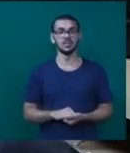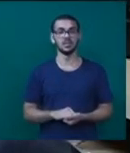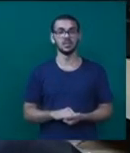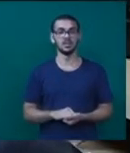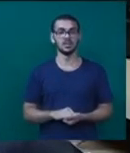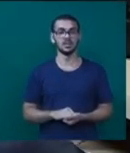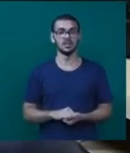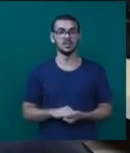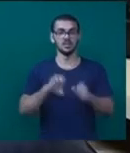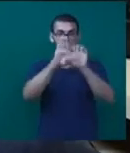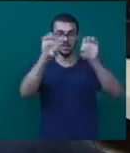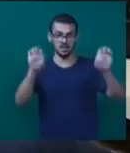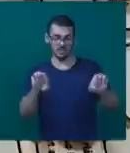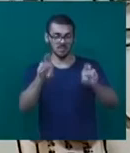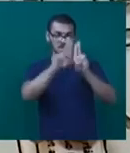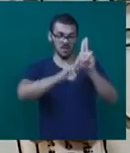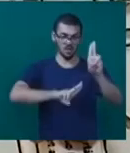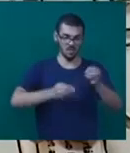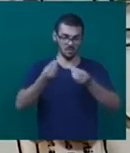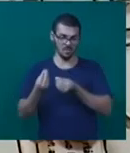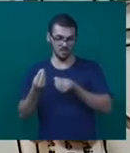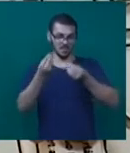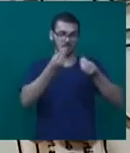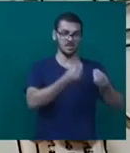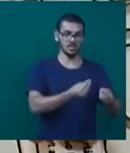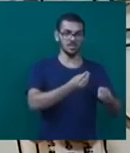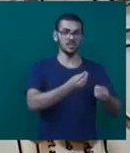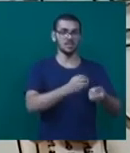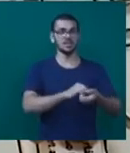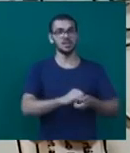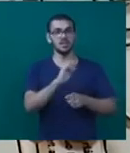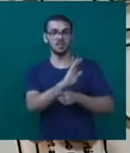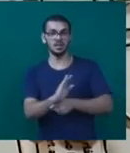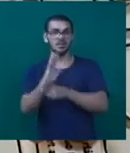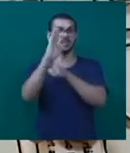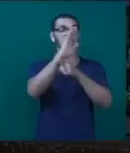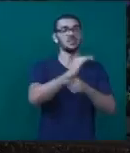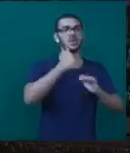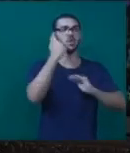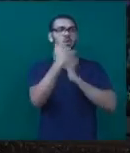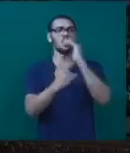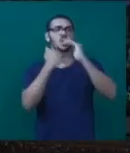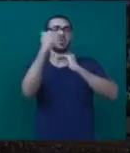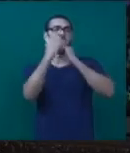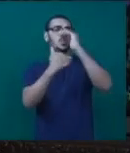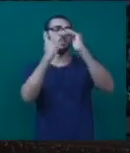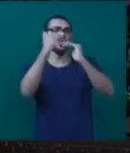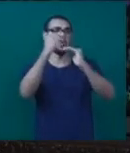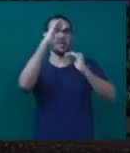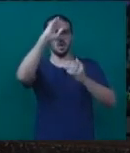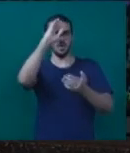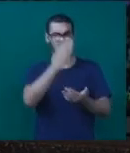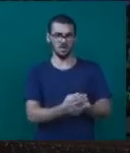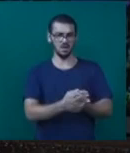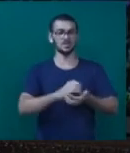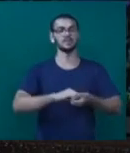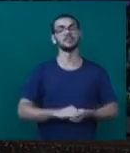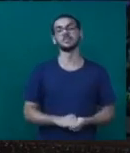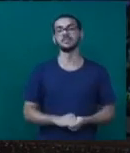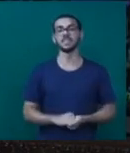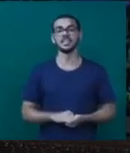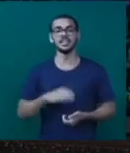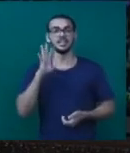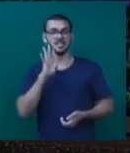pela Universidade Federal de Uberlândia ajuda muito no desenvolvimento da tese. É sempre legal, né, ter esse intercâmbio entre campo